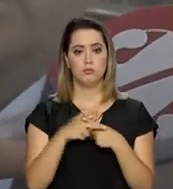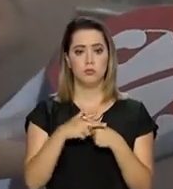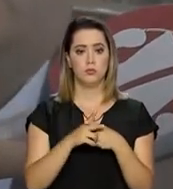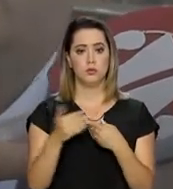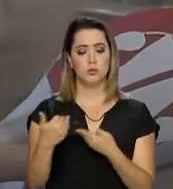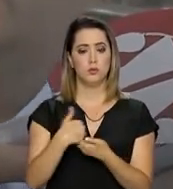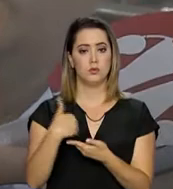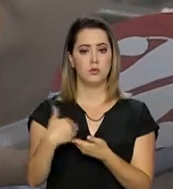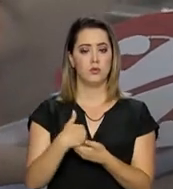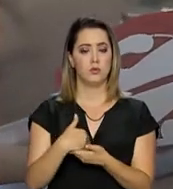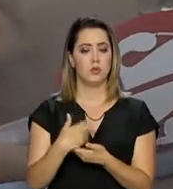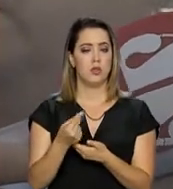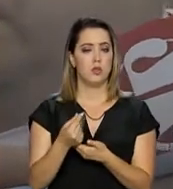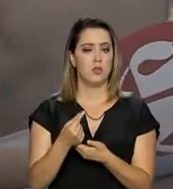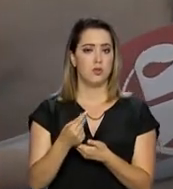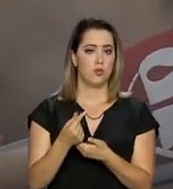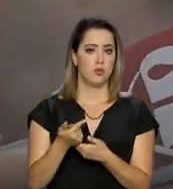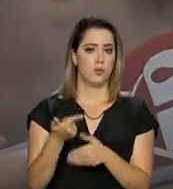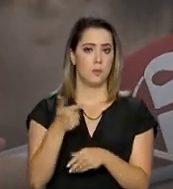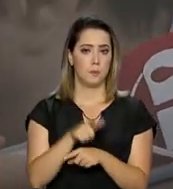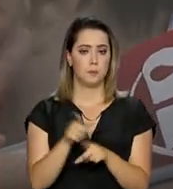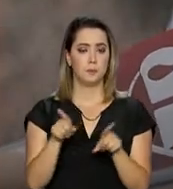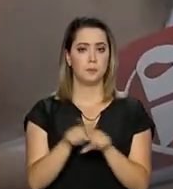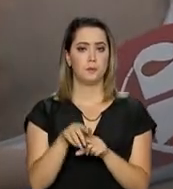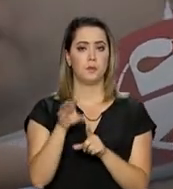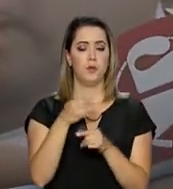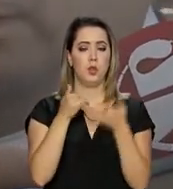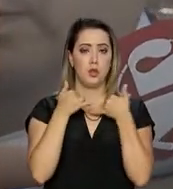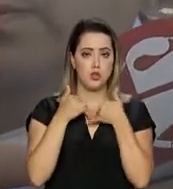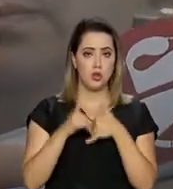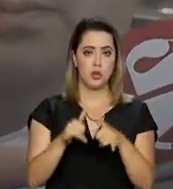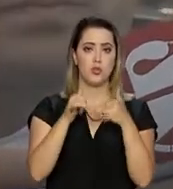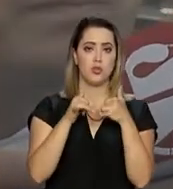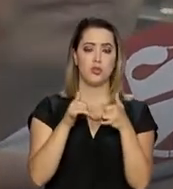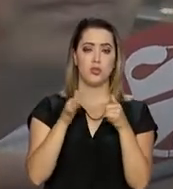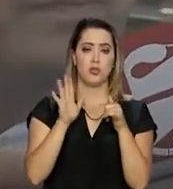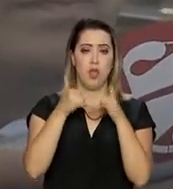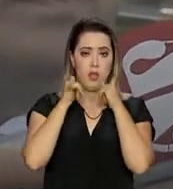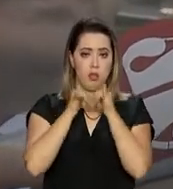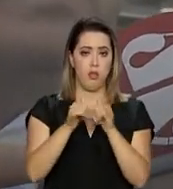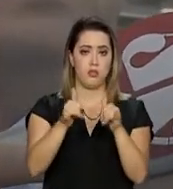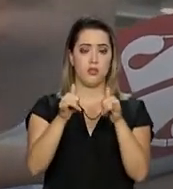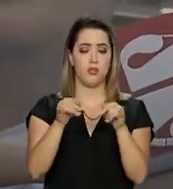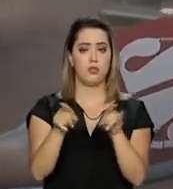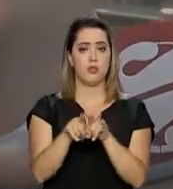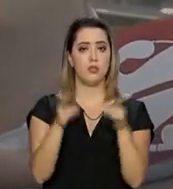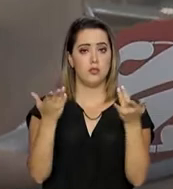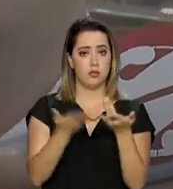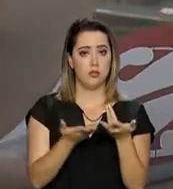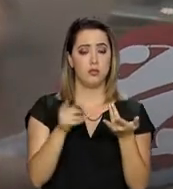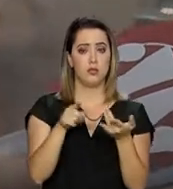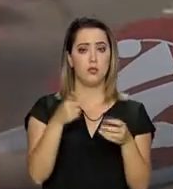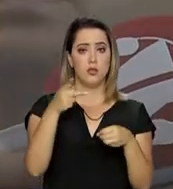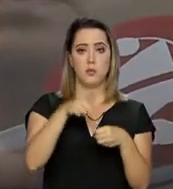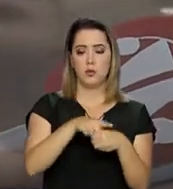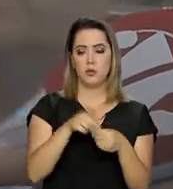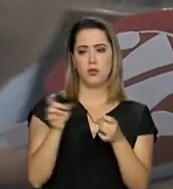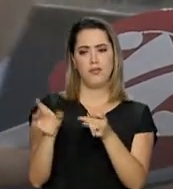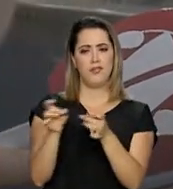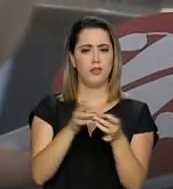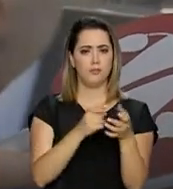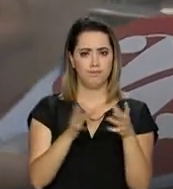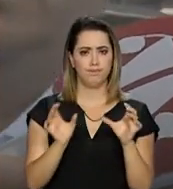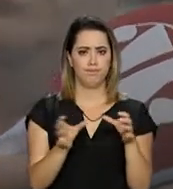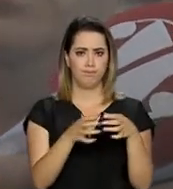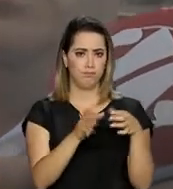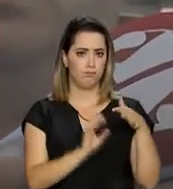extraordinárias principalmente na área elétrica começou energia energia e campos de petróleo eu